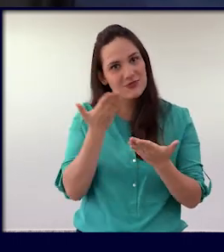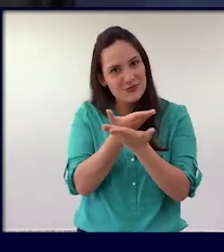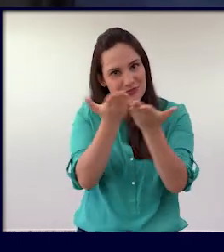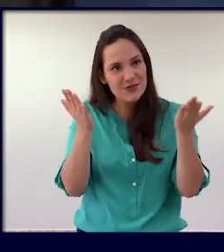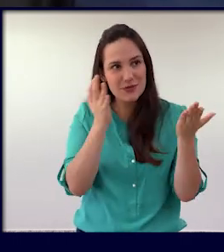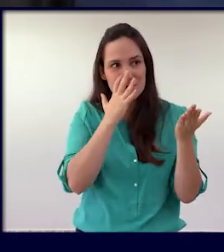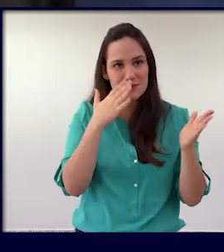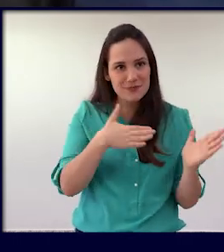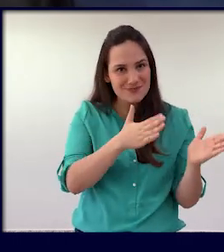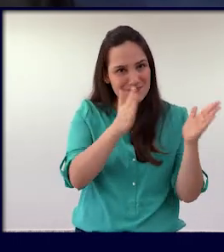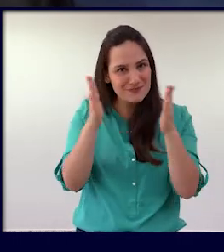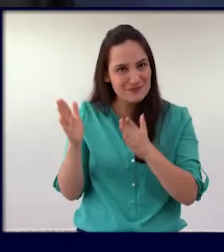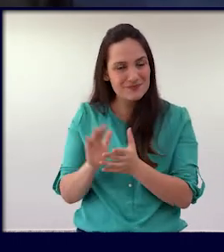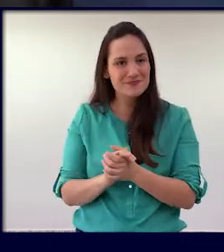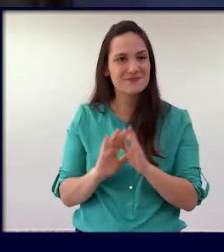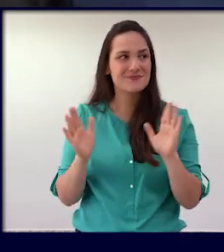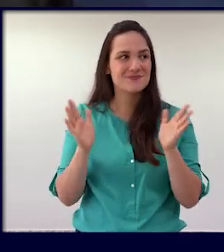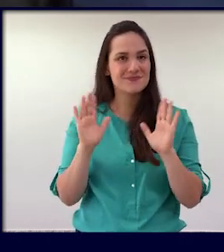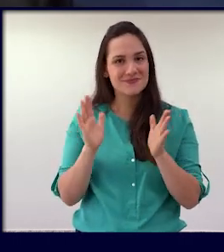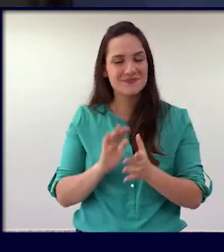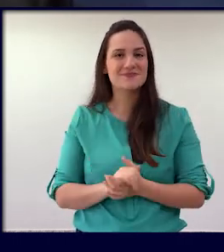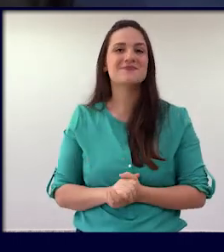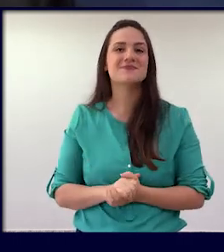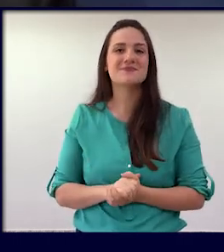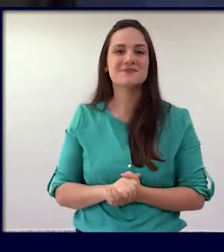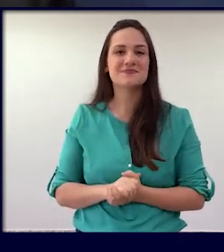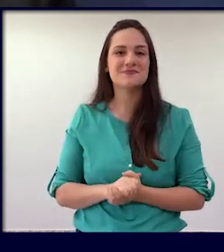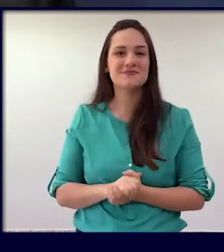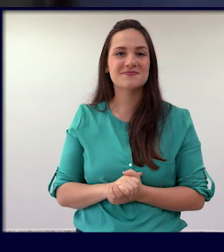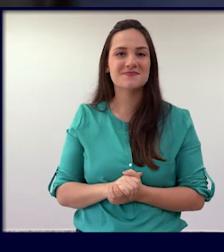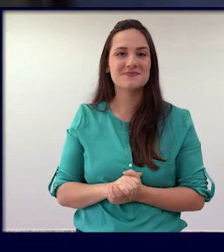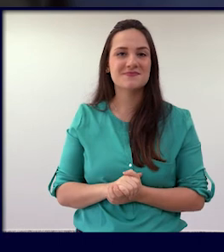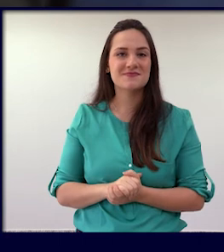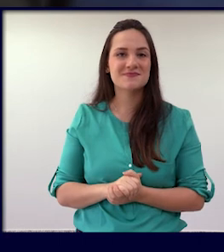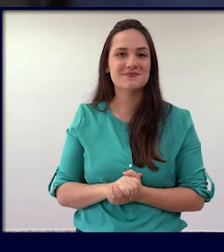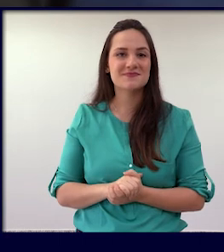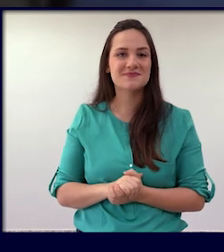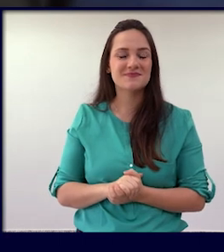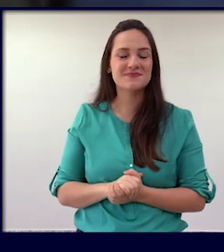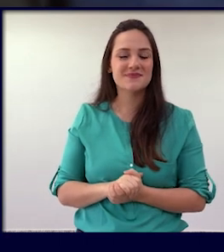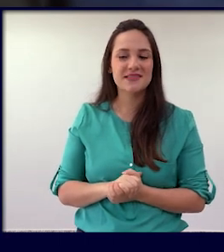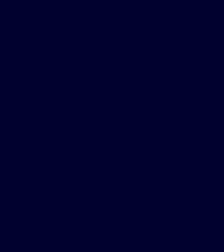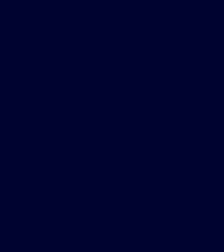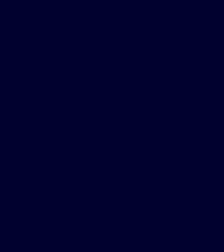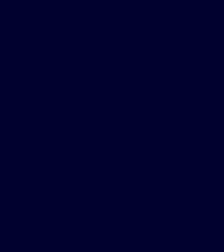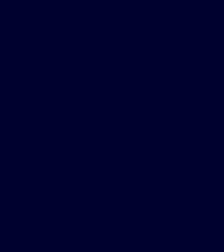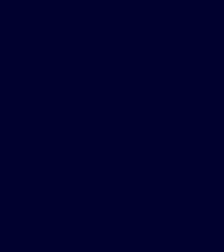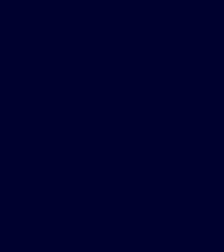Tá certo. Muito obrigado você também que nos acompanhou mais uma vez. Até a próxima edição. Tchau.